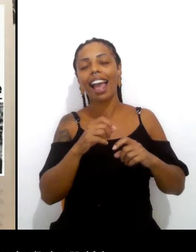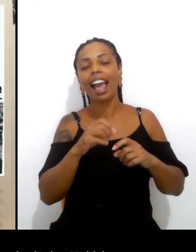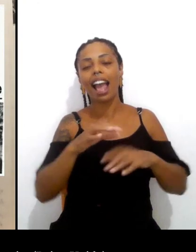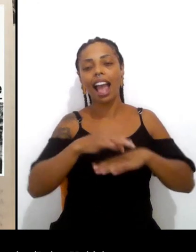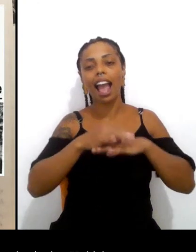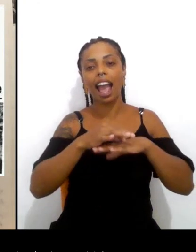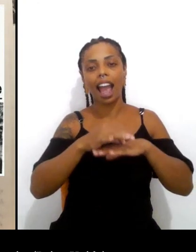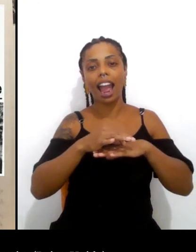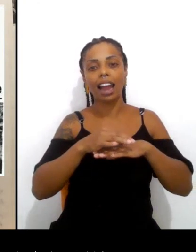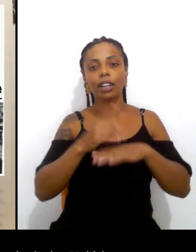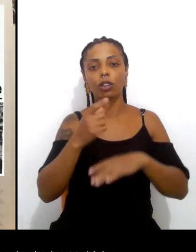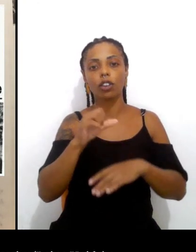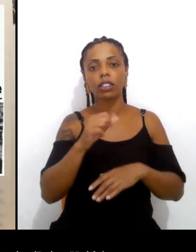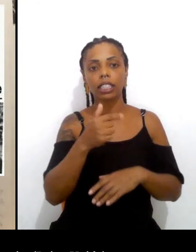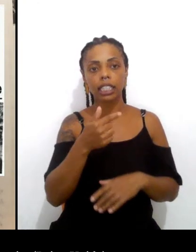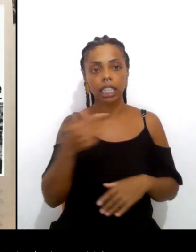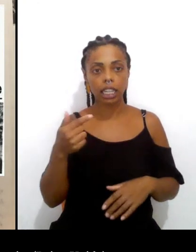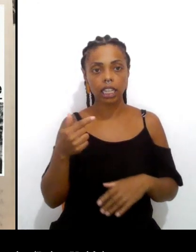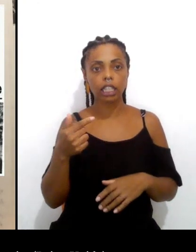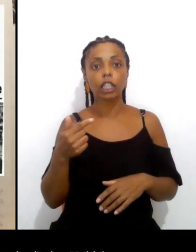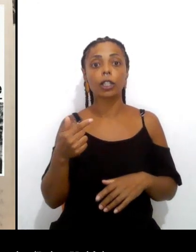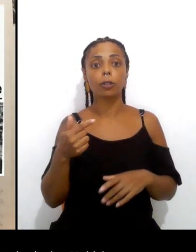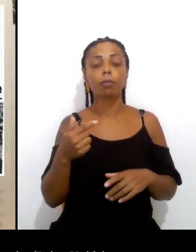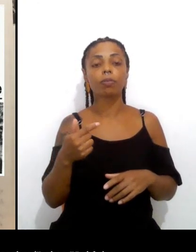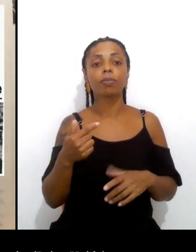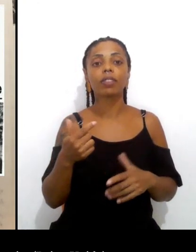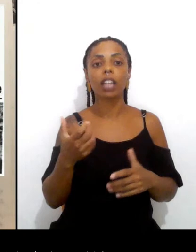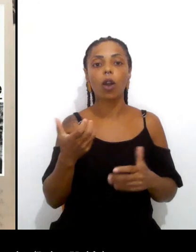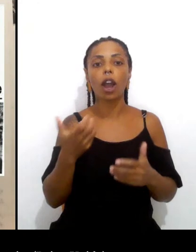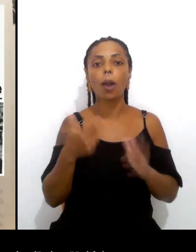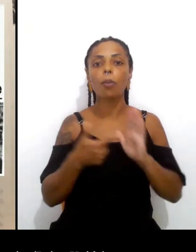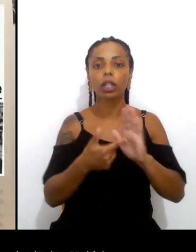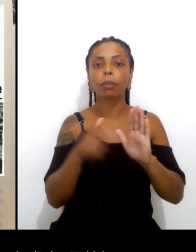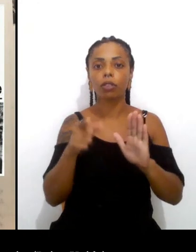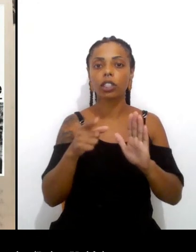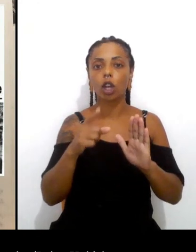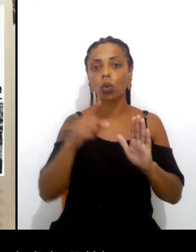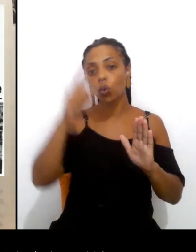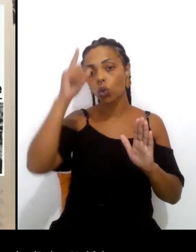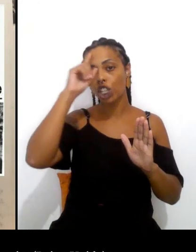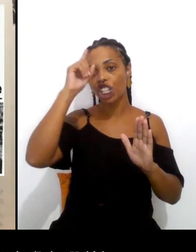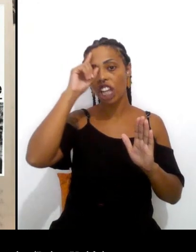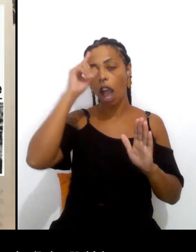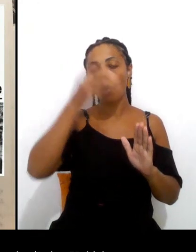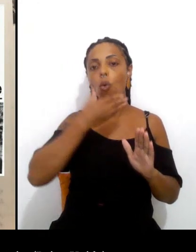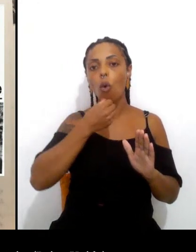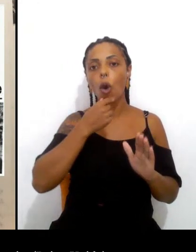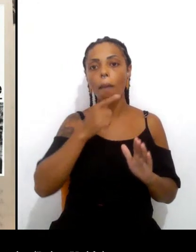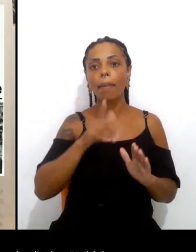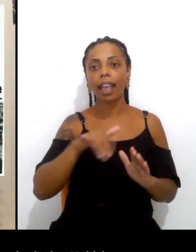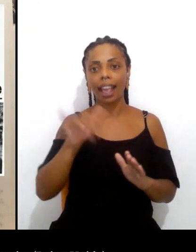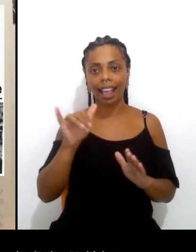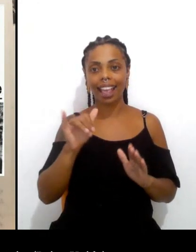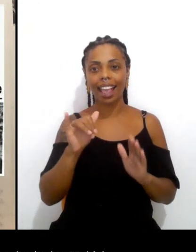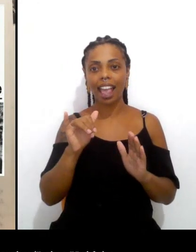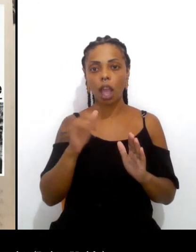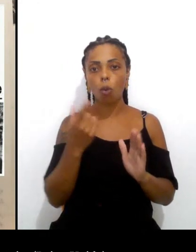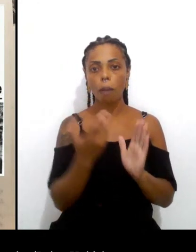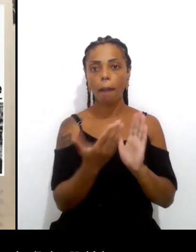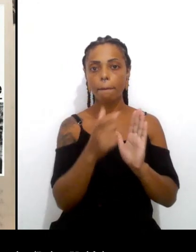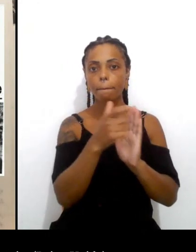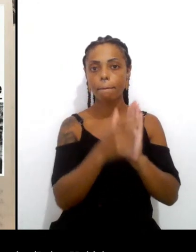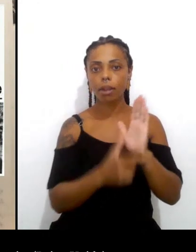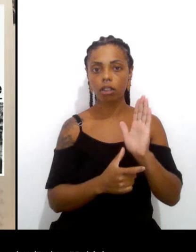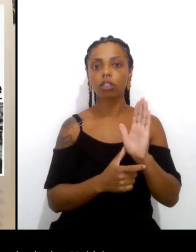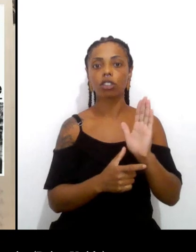do lado direito uma página do Diário de um homem gay e um artigo de jornal escrito sobre